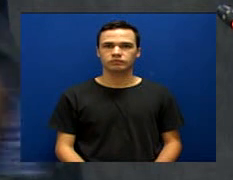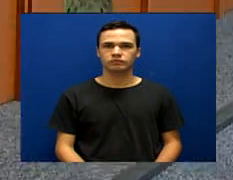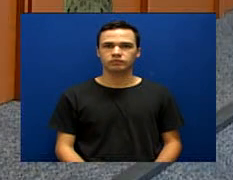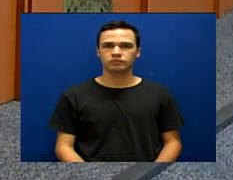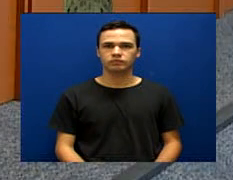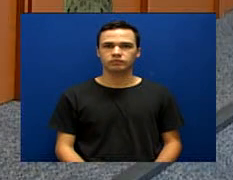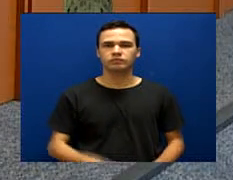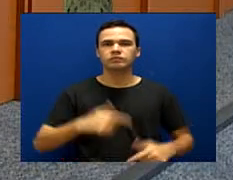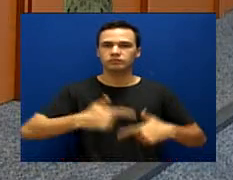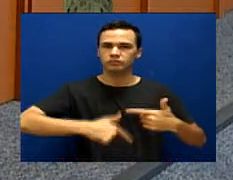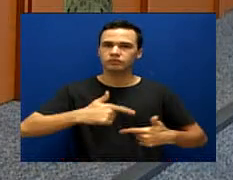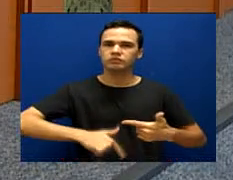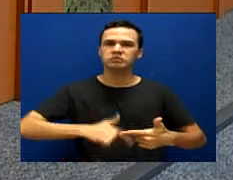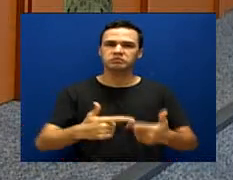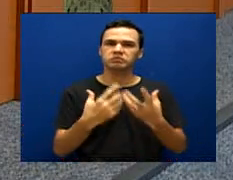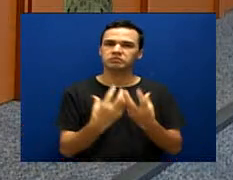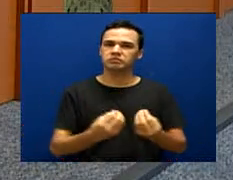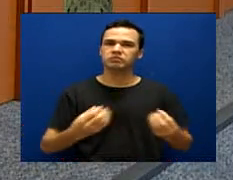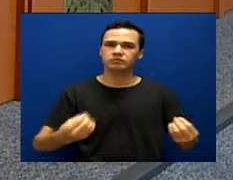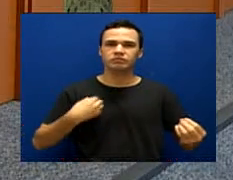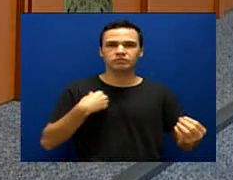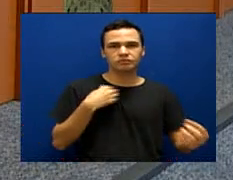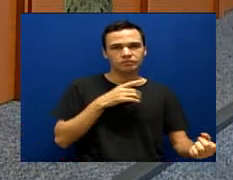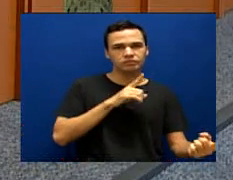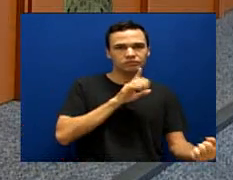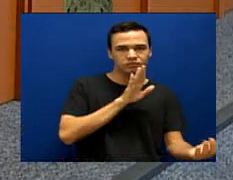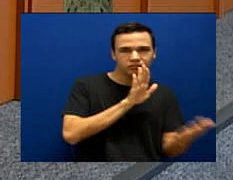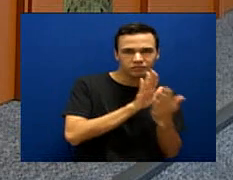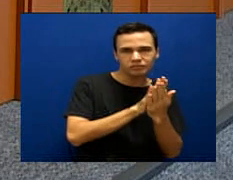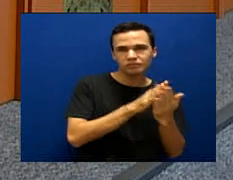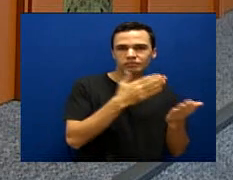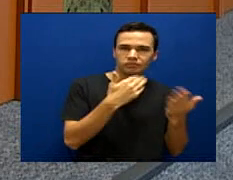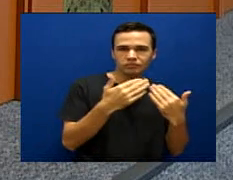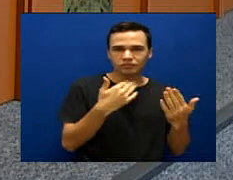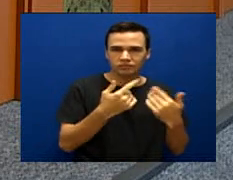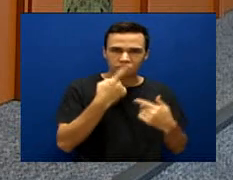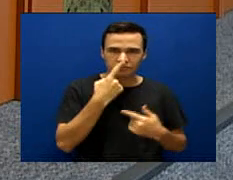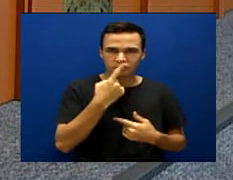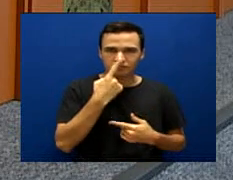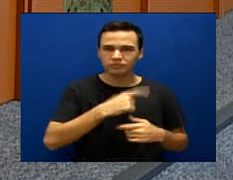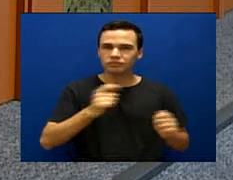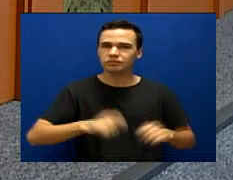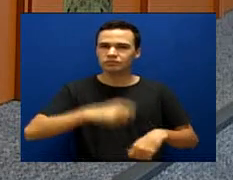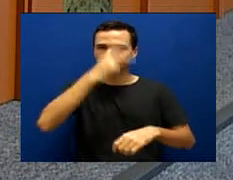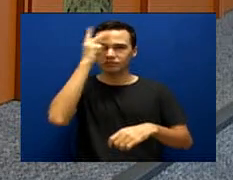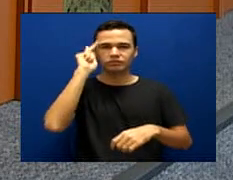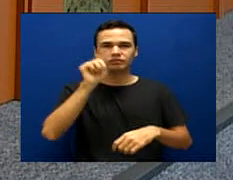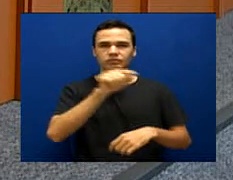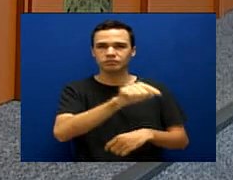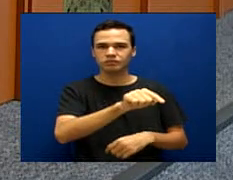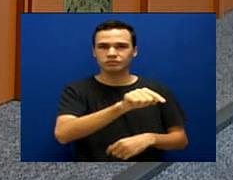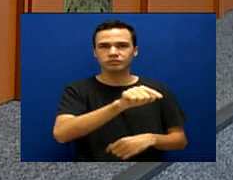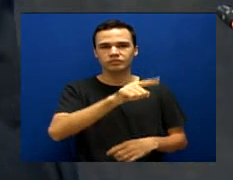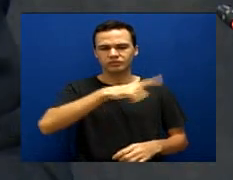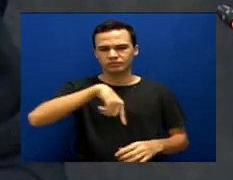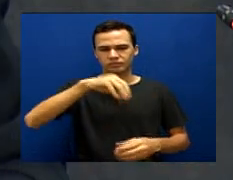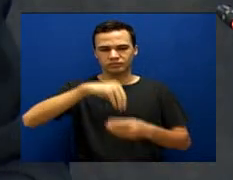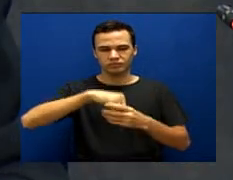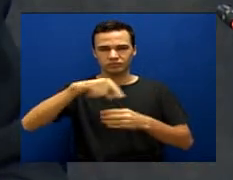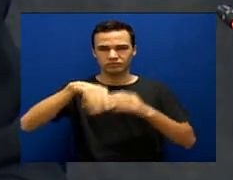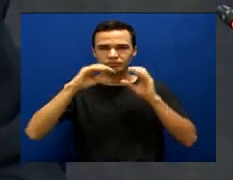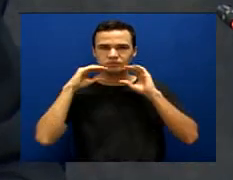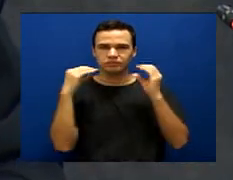um trabalho mais intimista aqui entre nós, pela quantidade, eu acho que dá para que as pessoas que estão